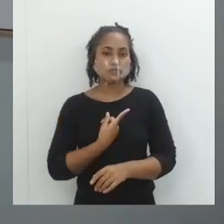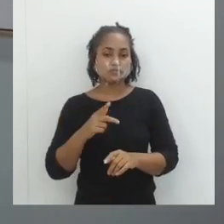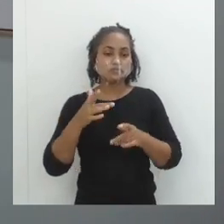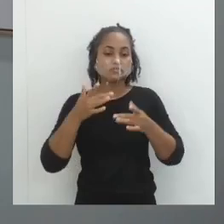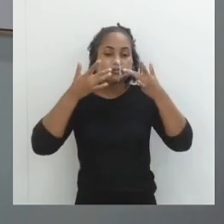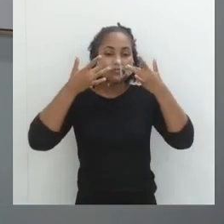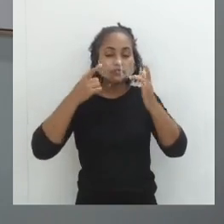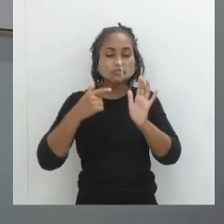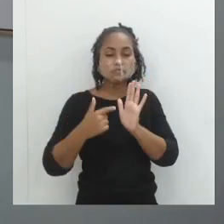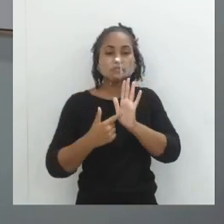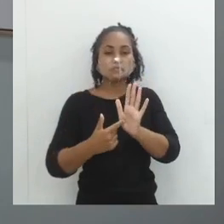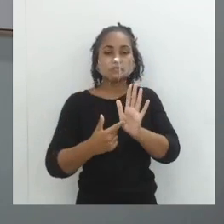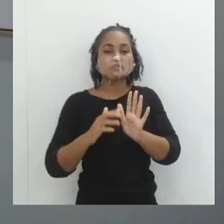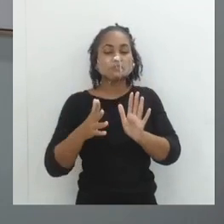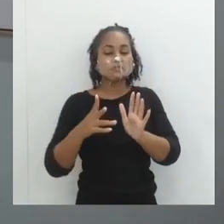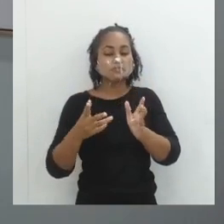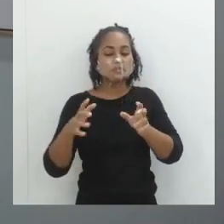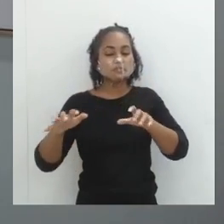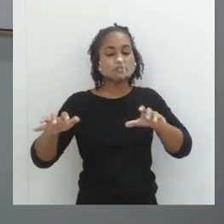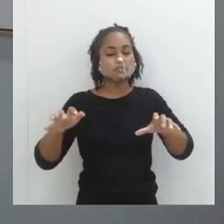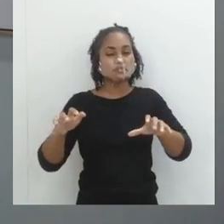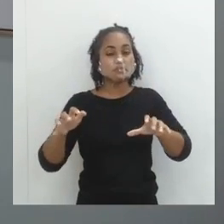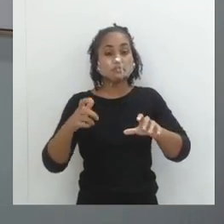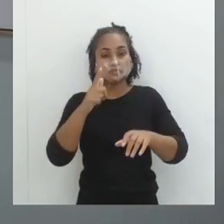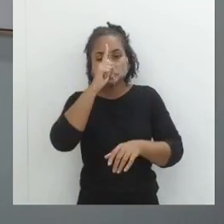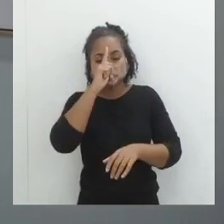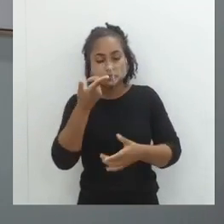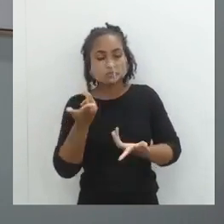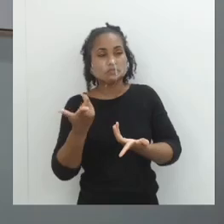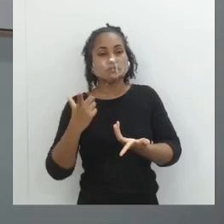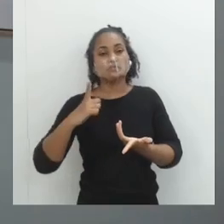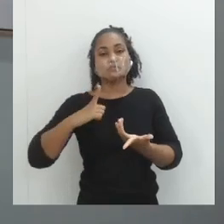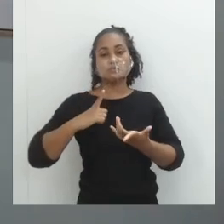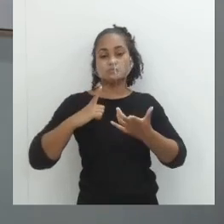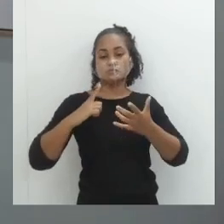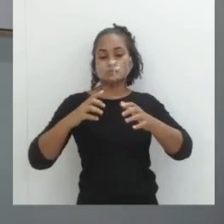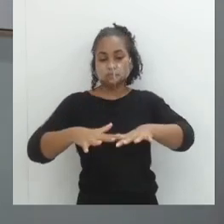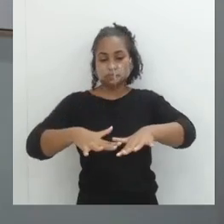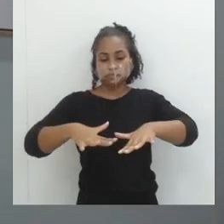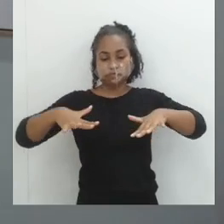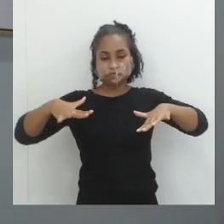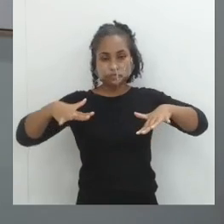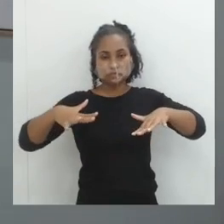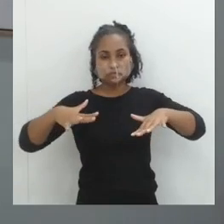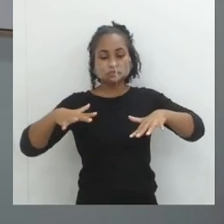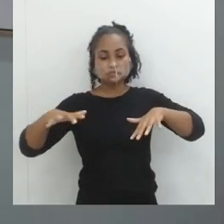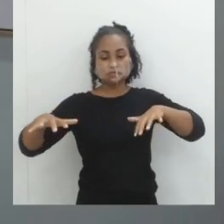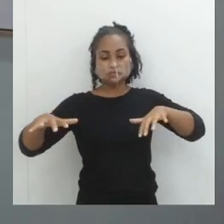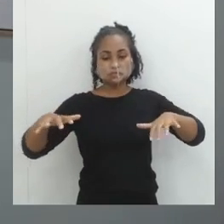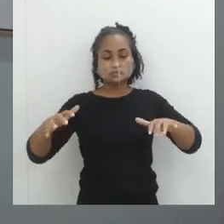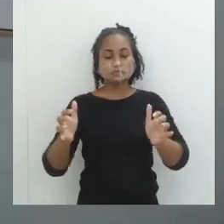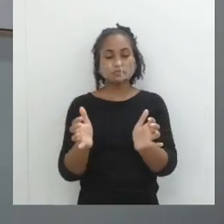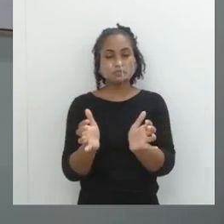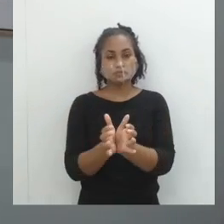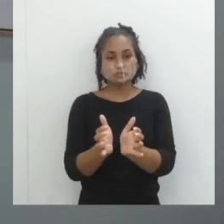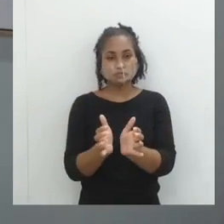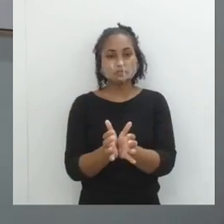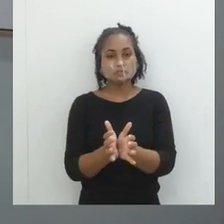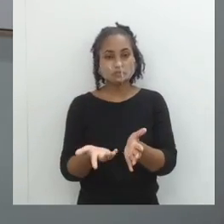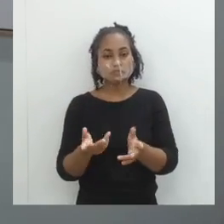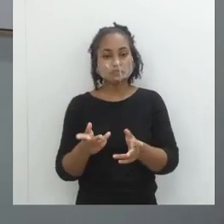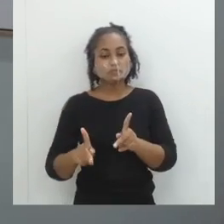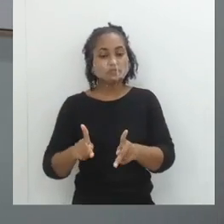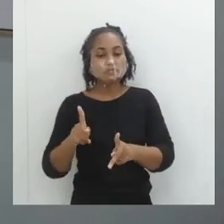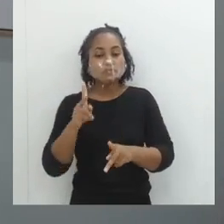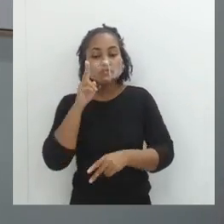e vem do teatro grego, que é aquele teatro que vem com arquibancada, o espaço separado para o público, a questão